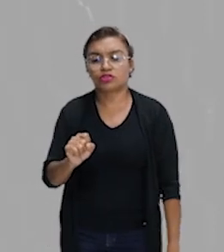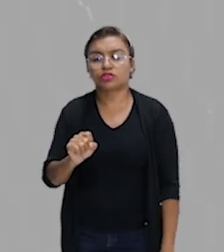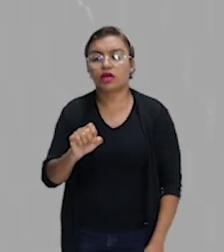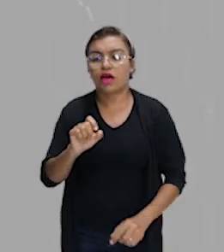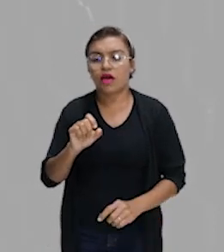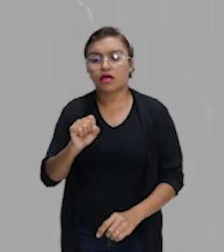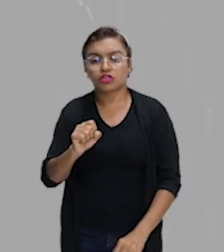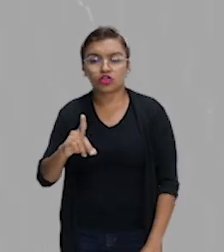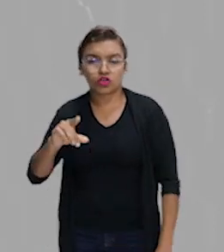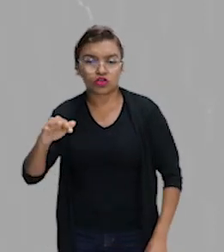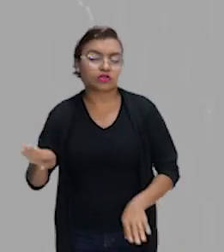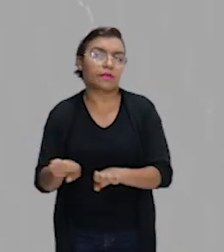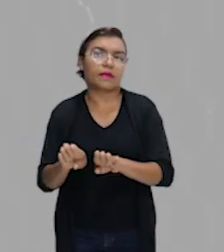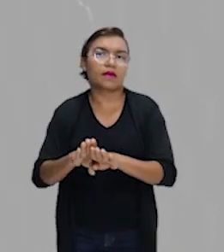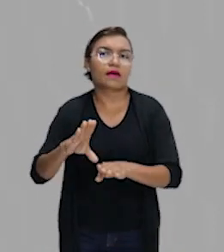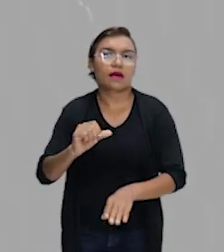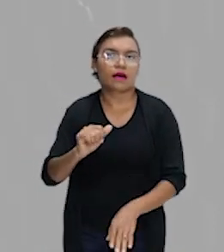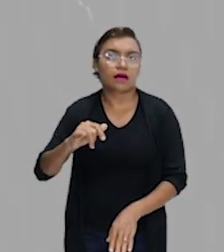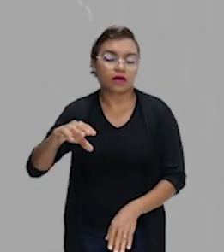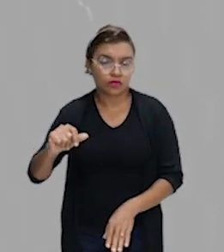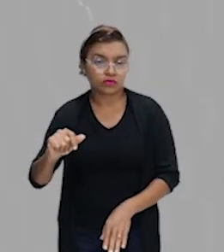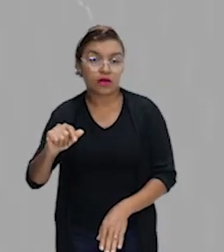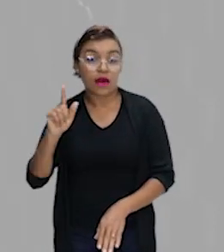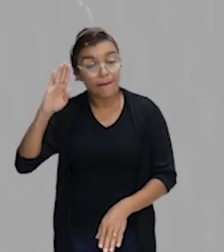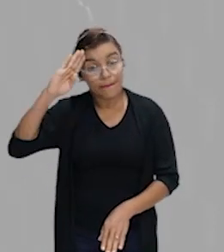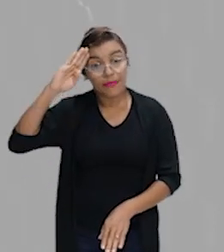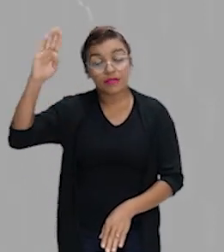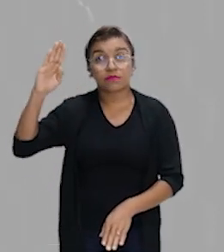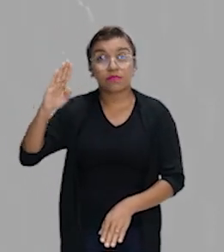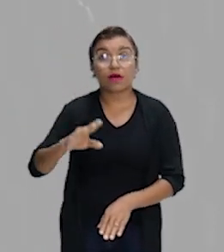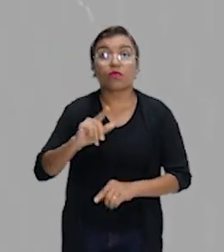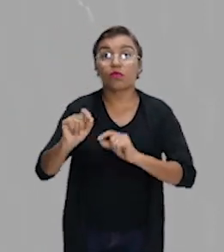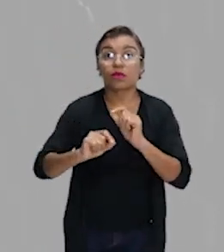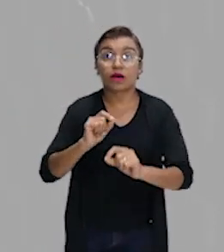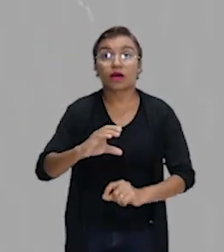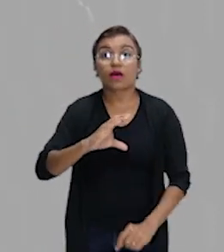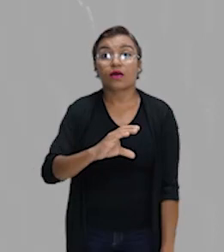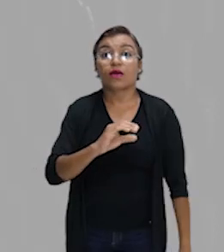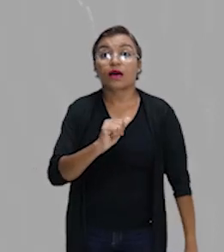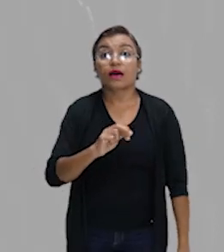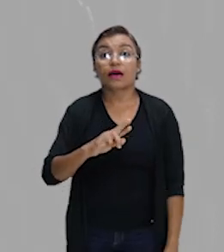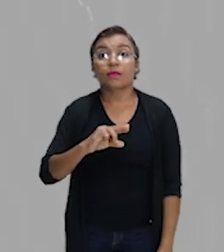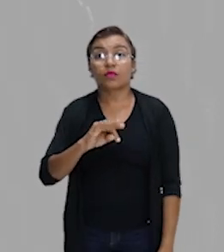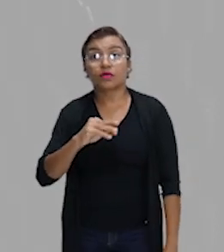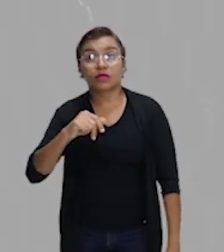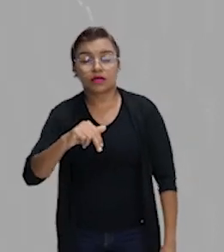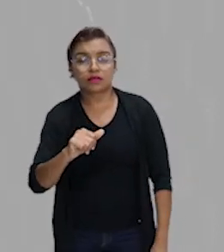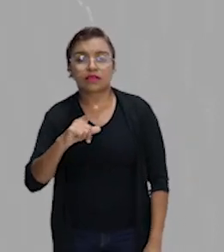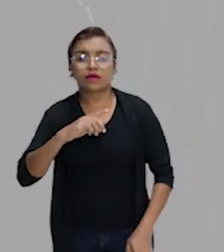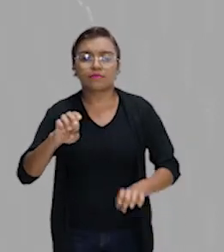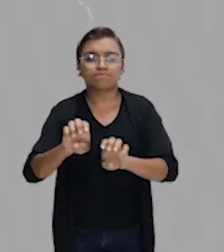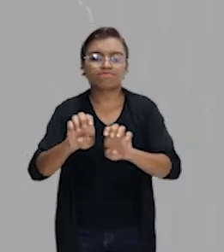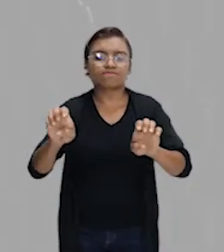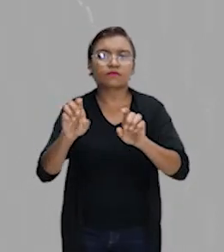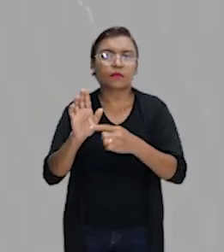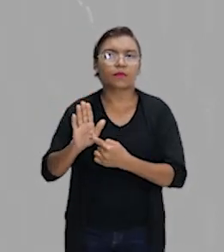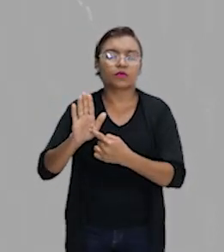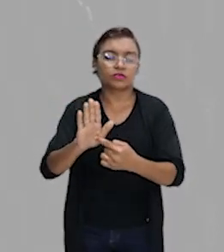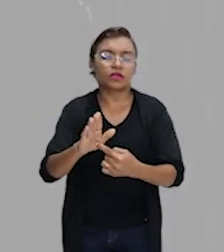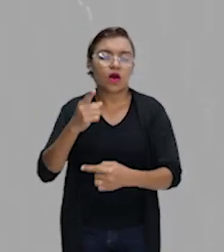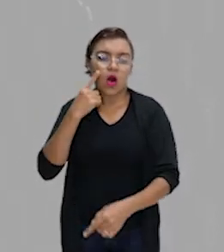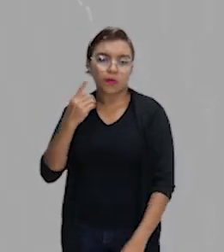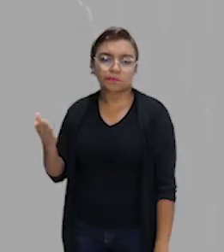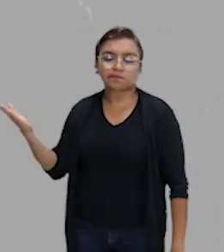como componente primário o carbonato de sódio. Trouxe até a equação para vocês. Ó. O